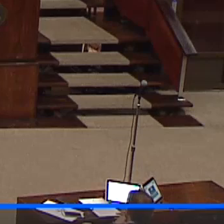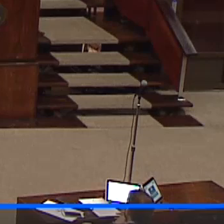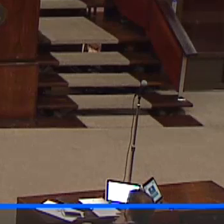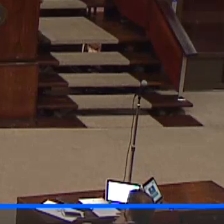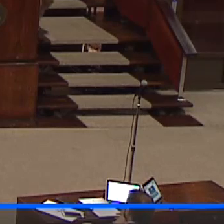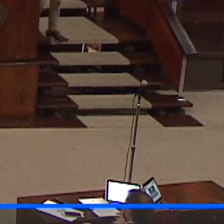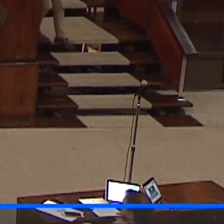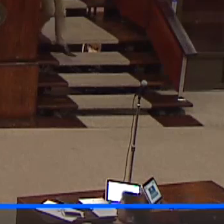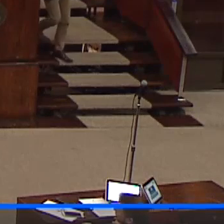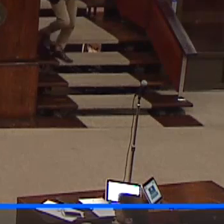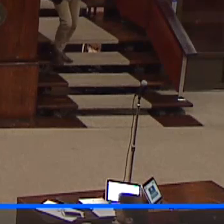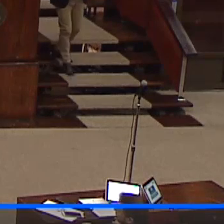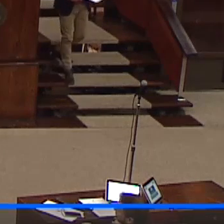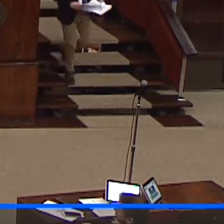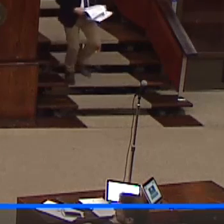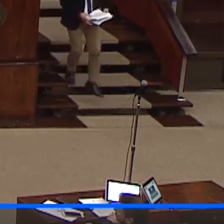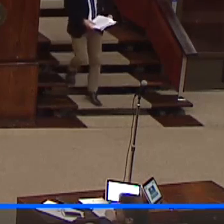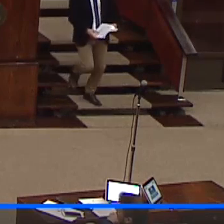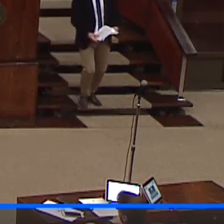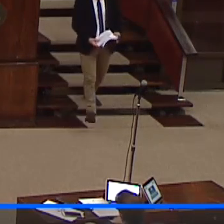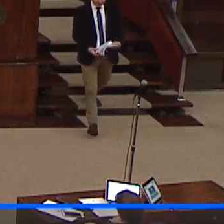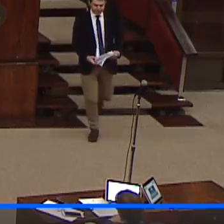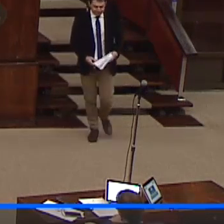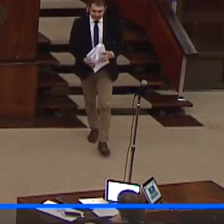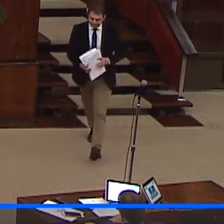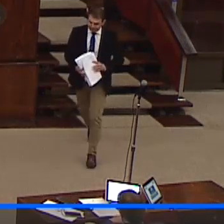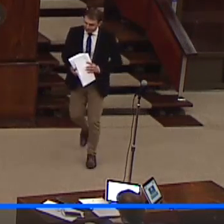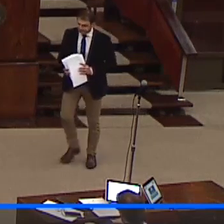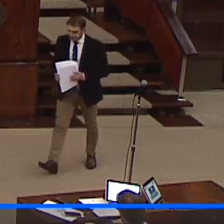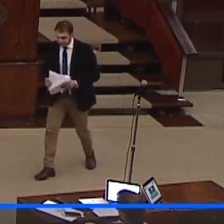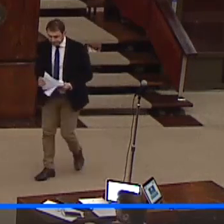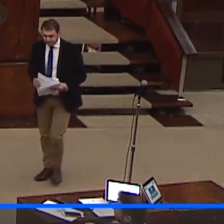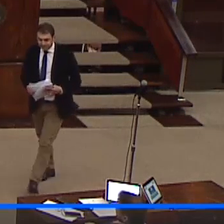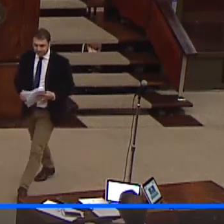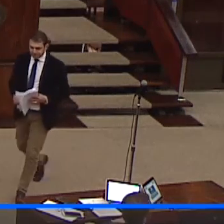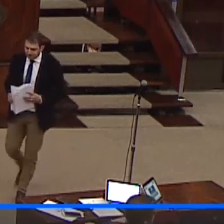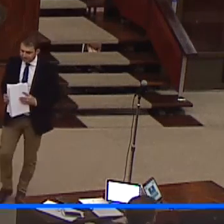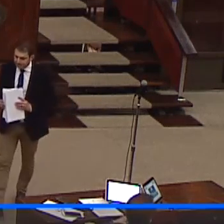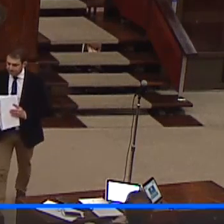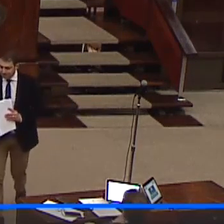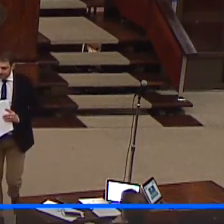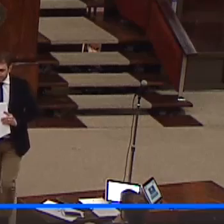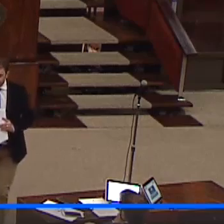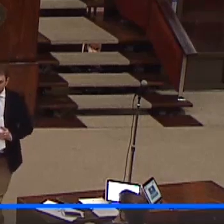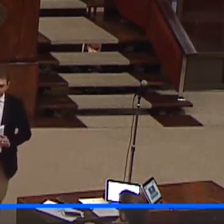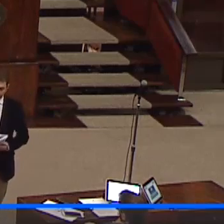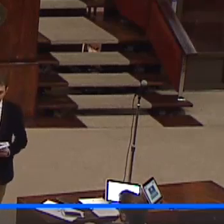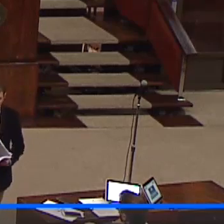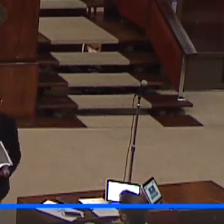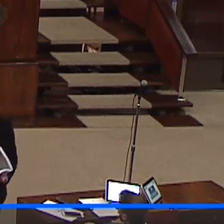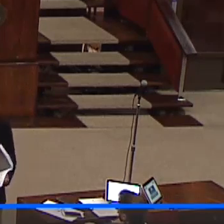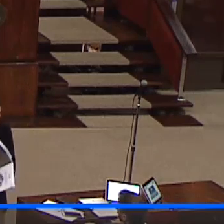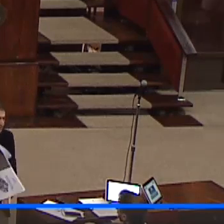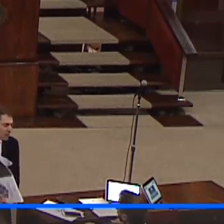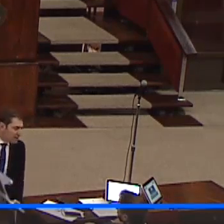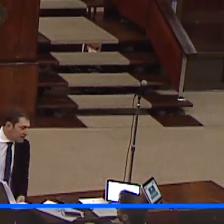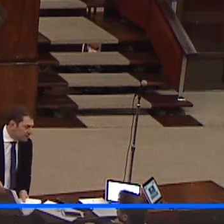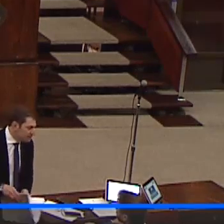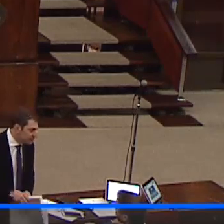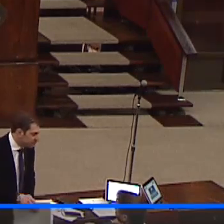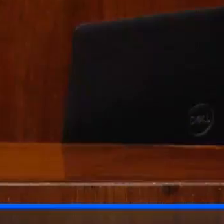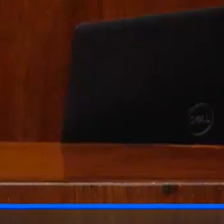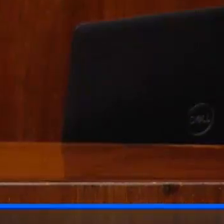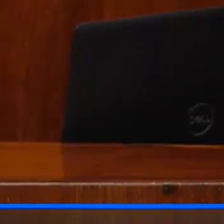próximo do deputado para uma comunicação de liderança inscrito